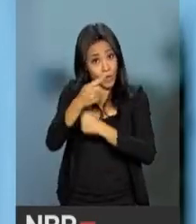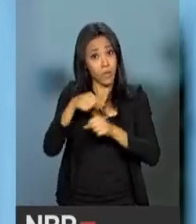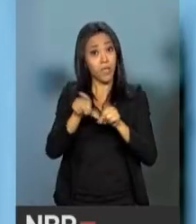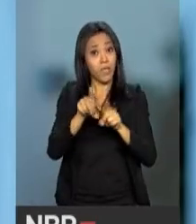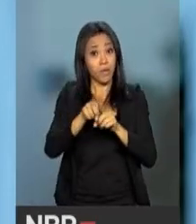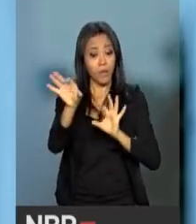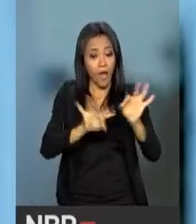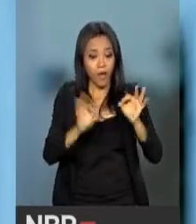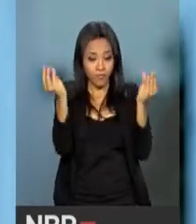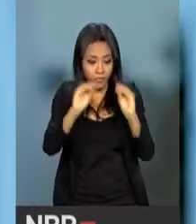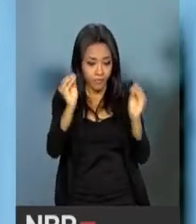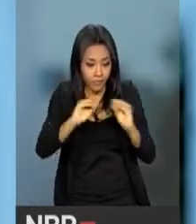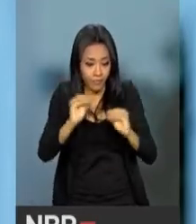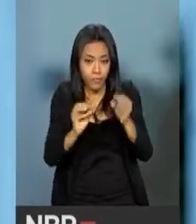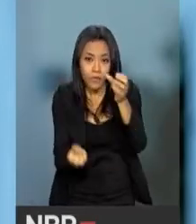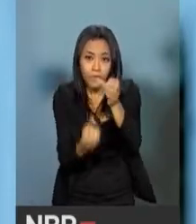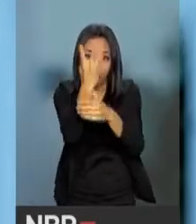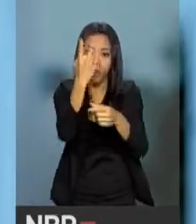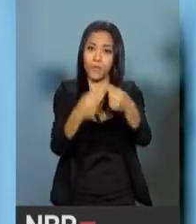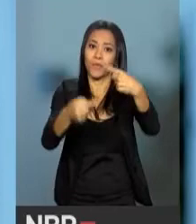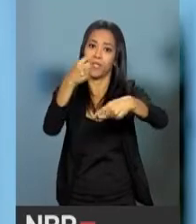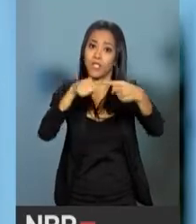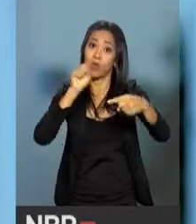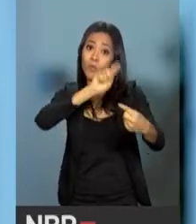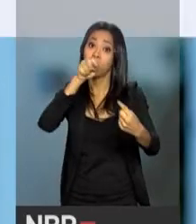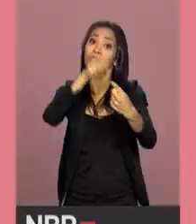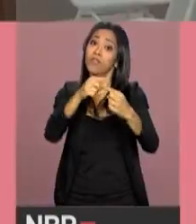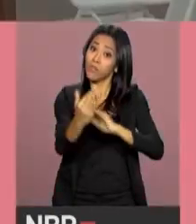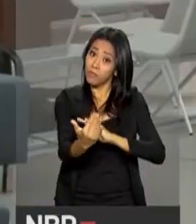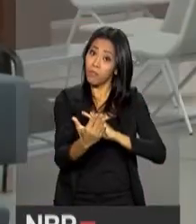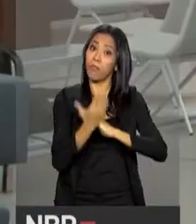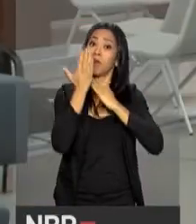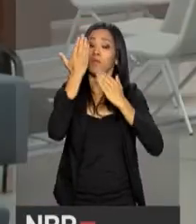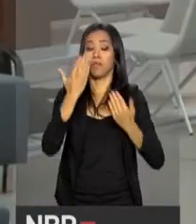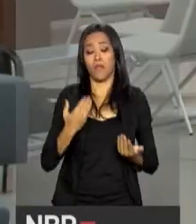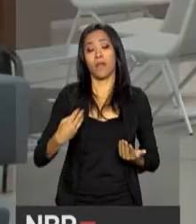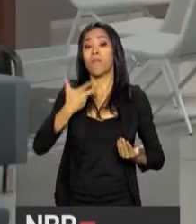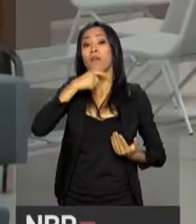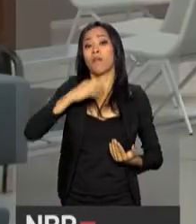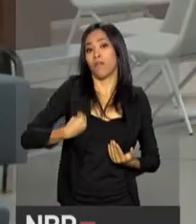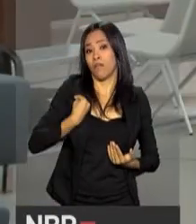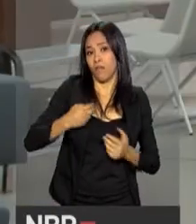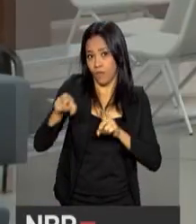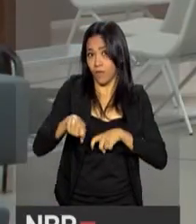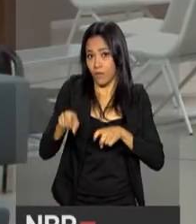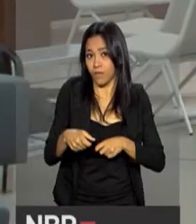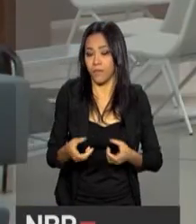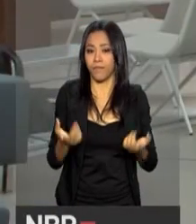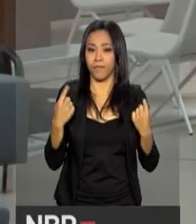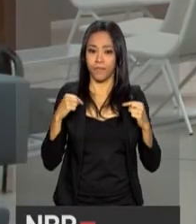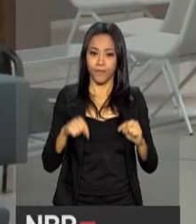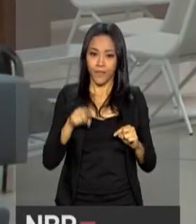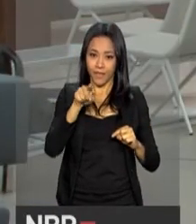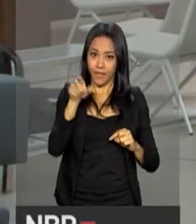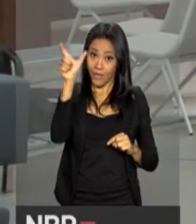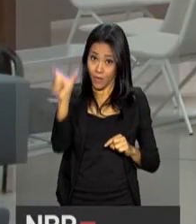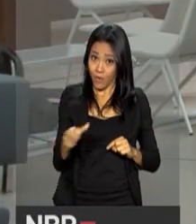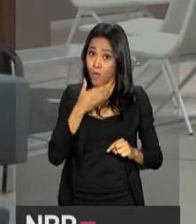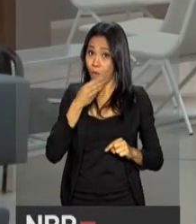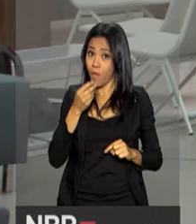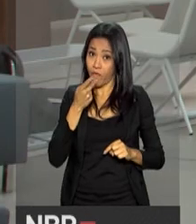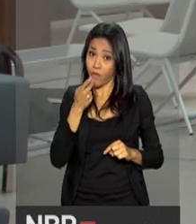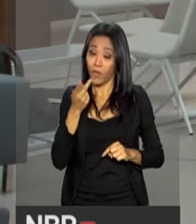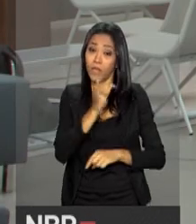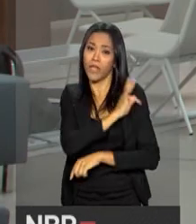públicas é que venham melhorar a vida do homem do campo então mônica como moisés falou agora na nossa matéria o